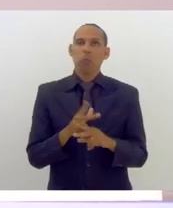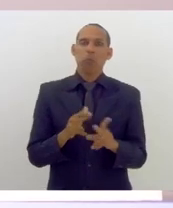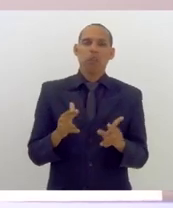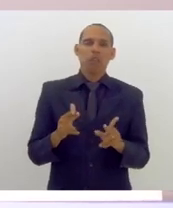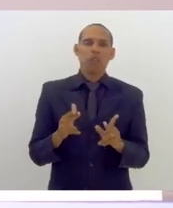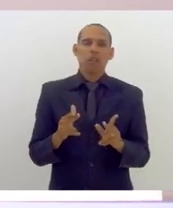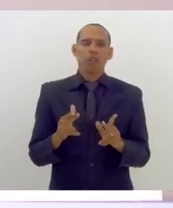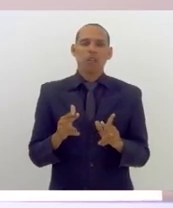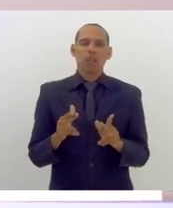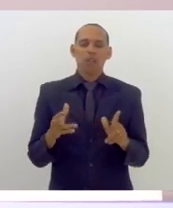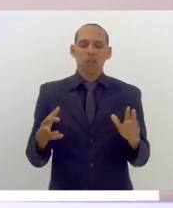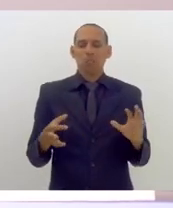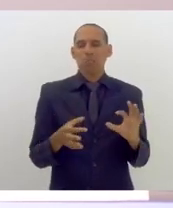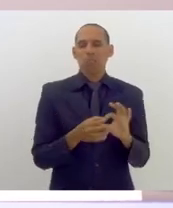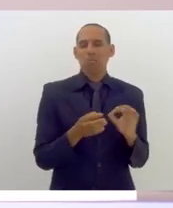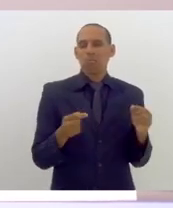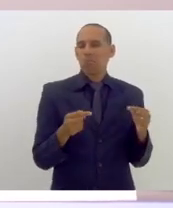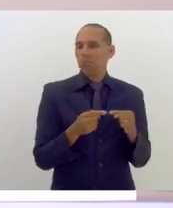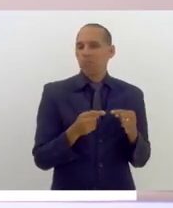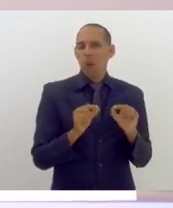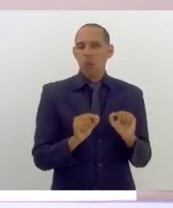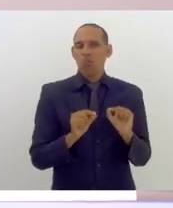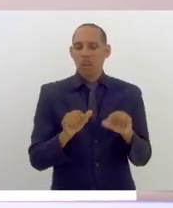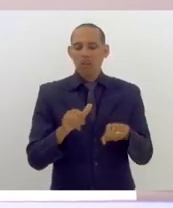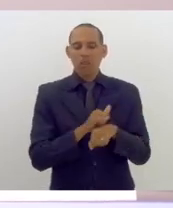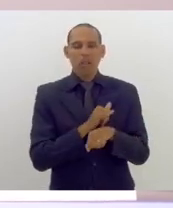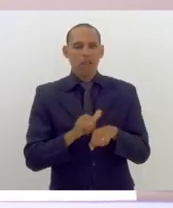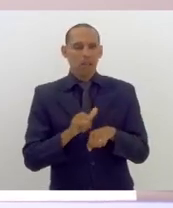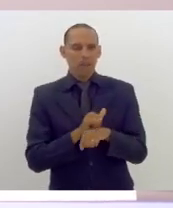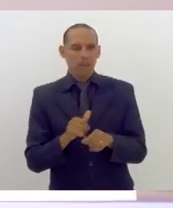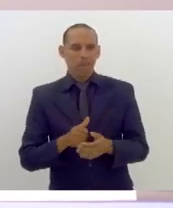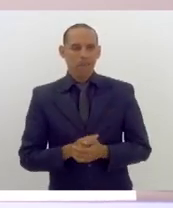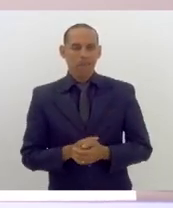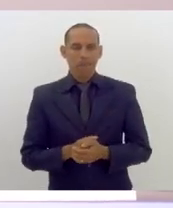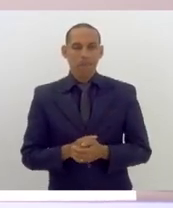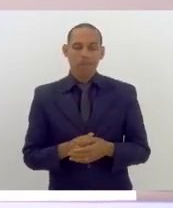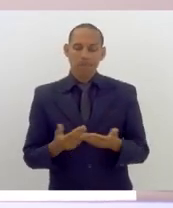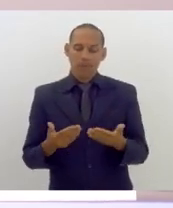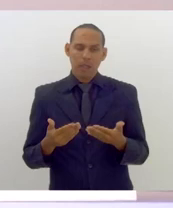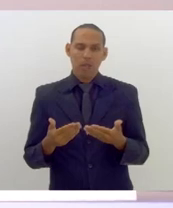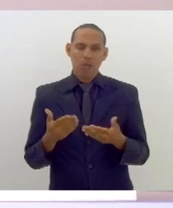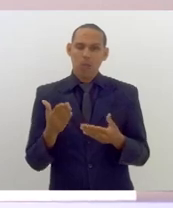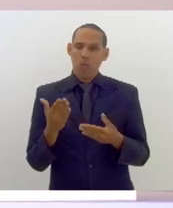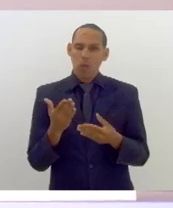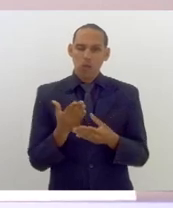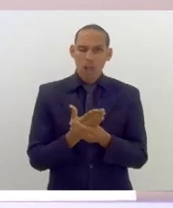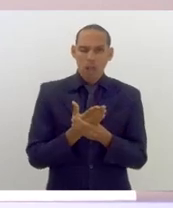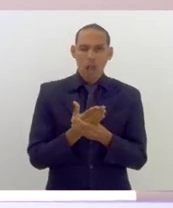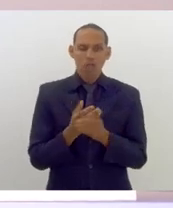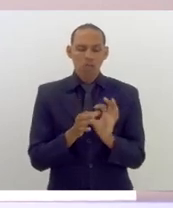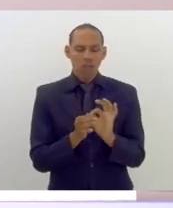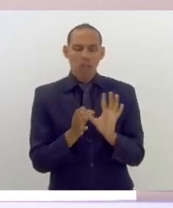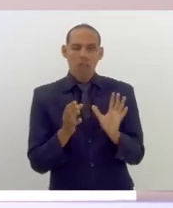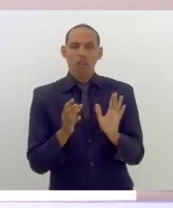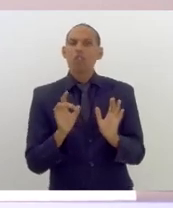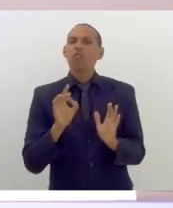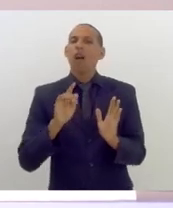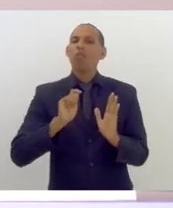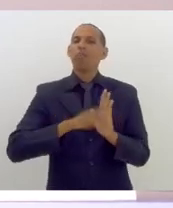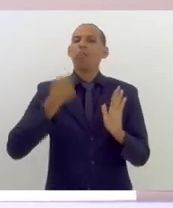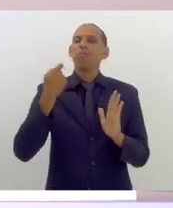fez esse enquadramento né de estratégico E com isso o processo licenciamento foi dado apenas numa